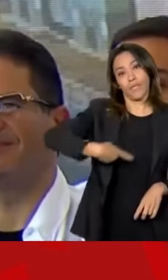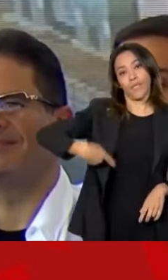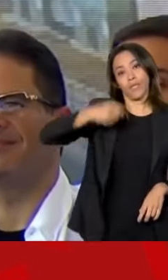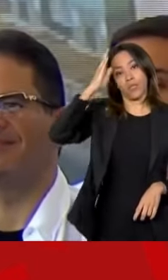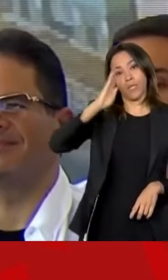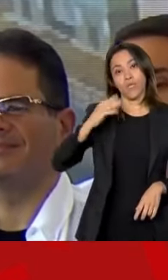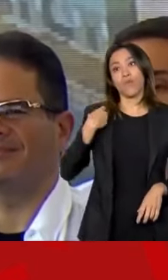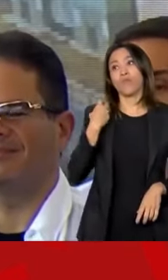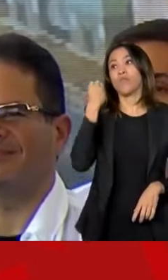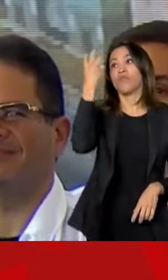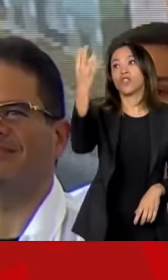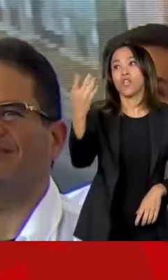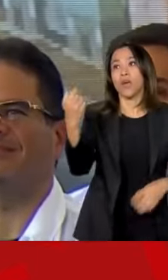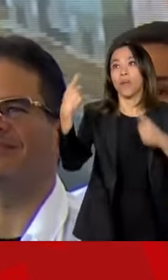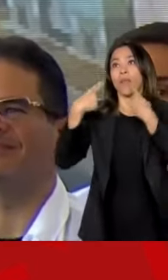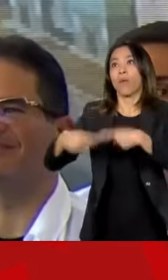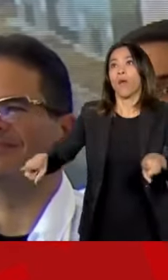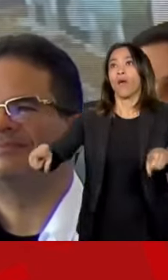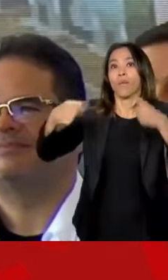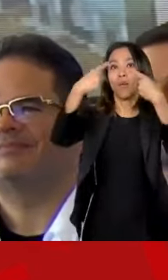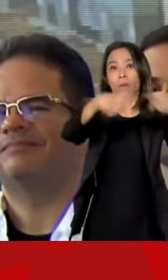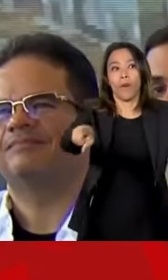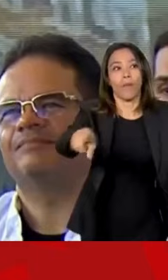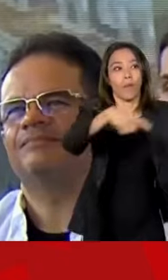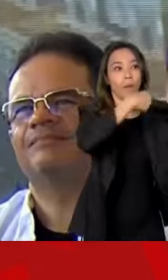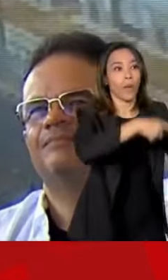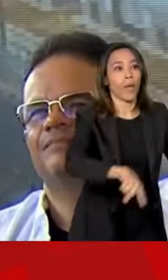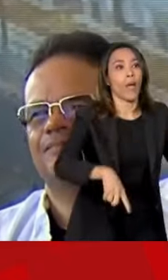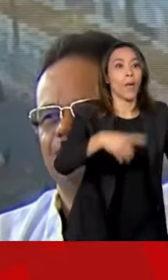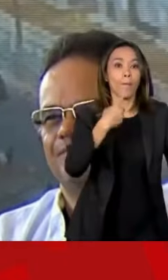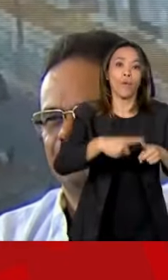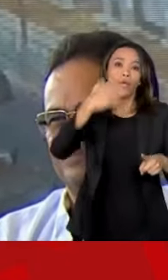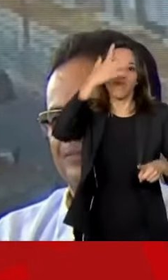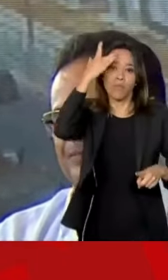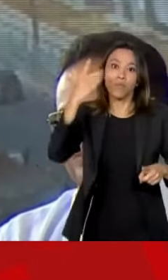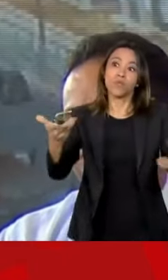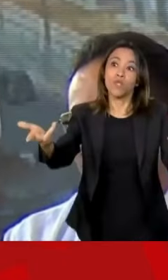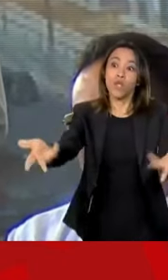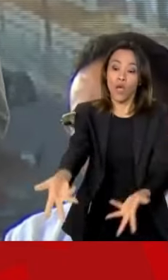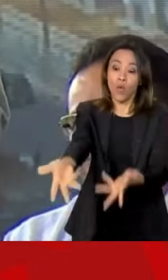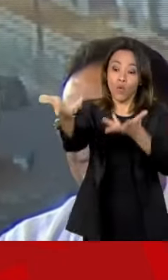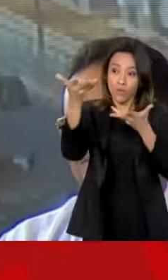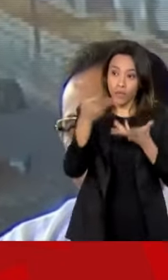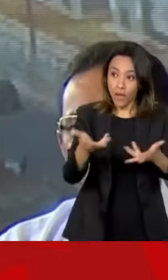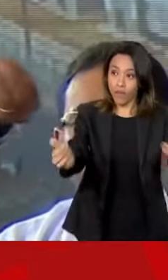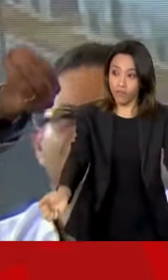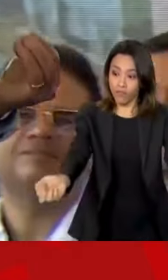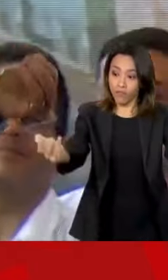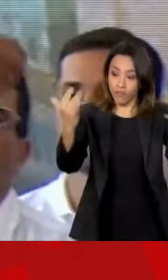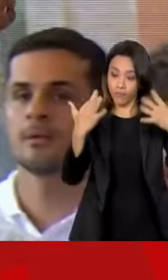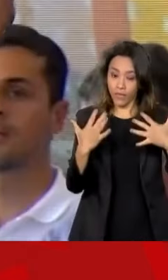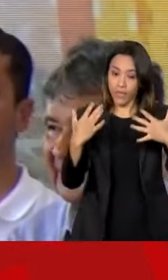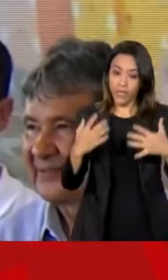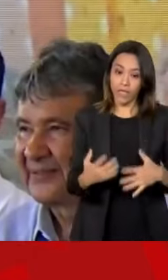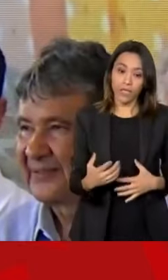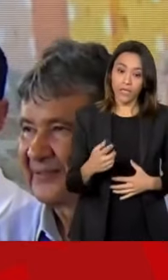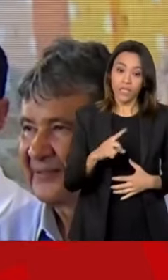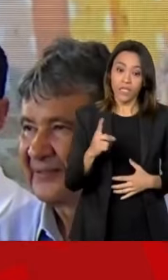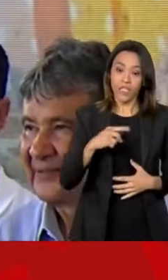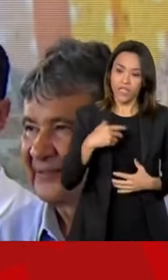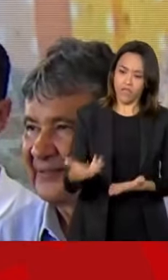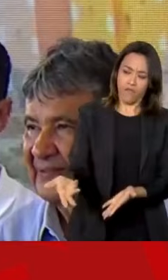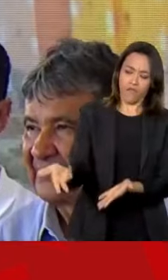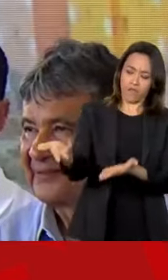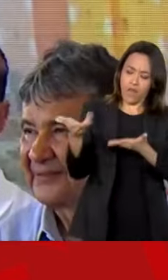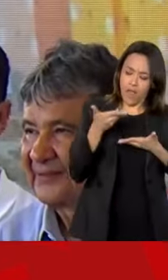para inaugurar coisa porque as pessoas que vê aqui são convidadas por nós e ninguém leva ninguém na sua casa